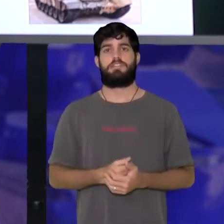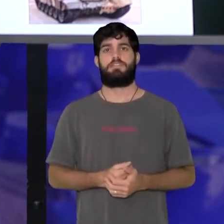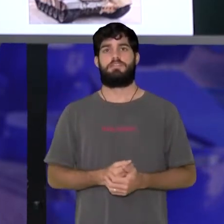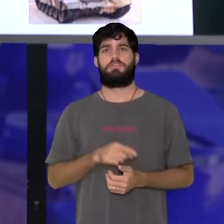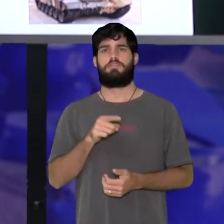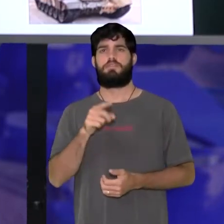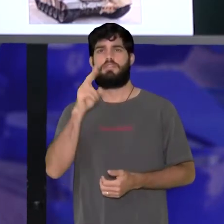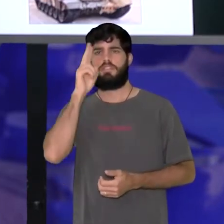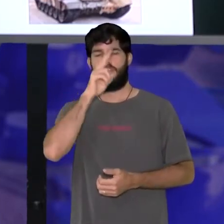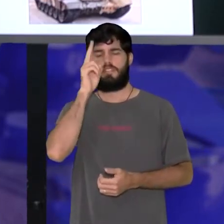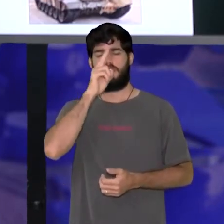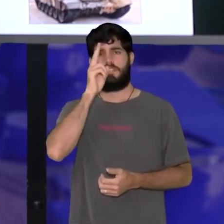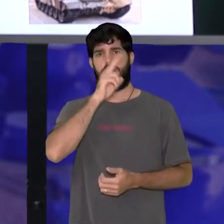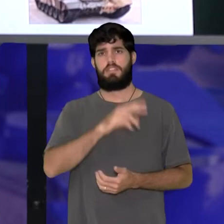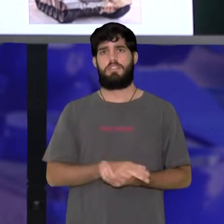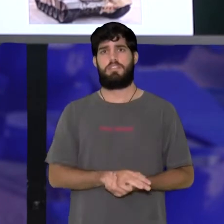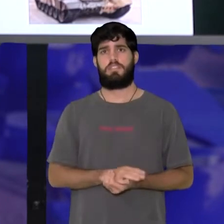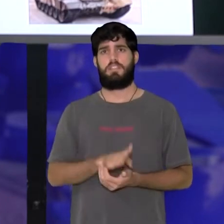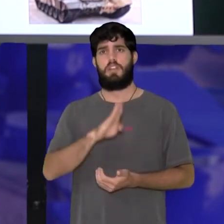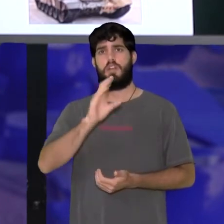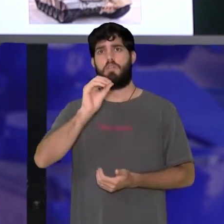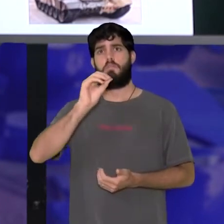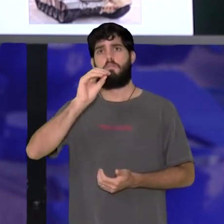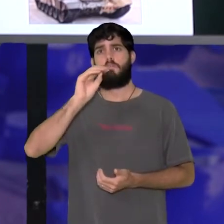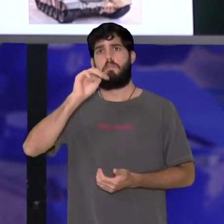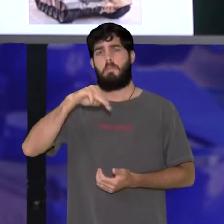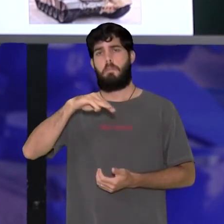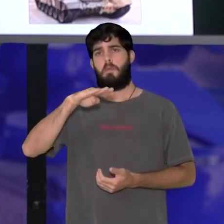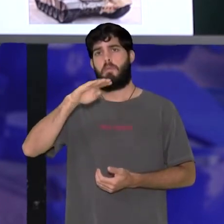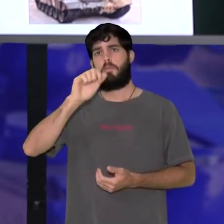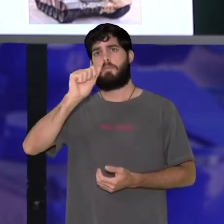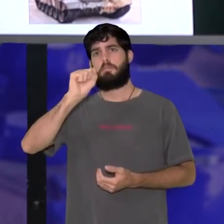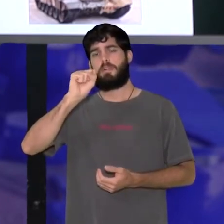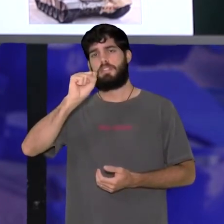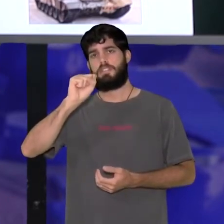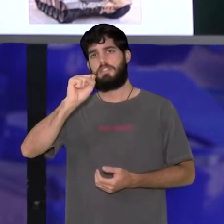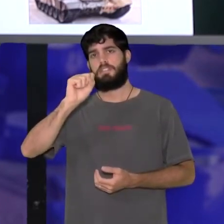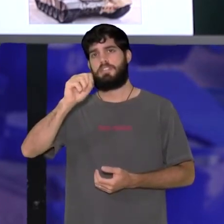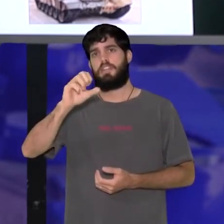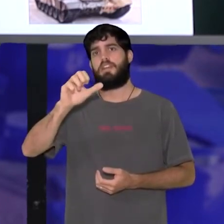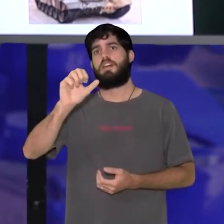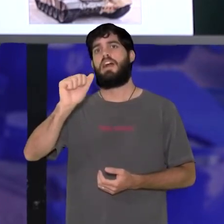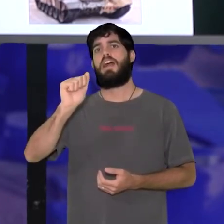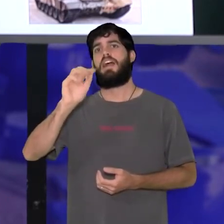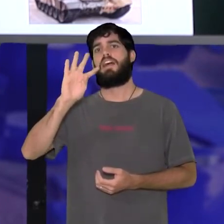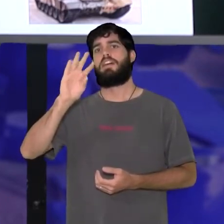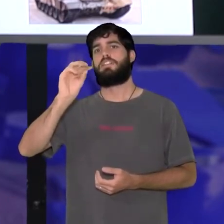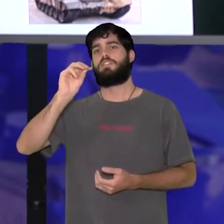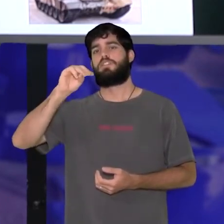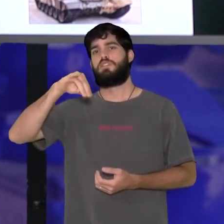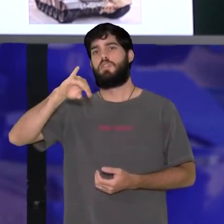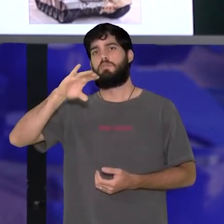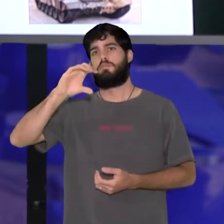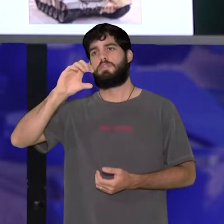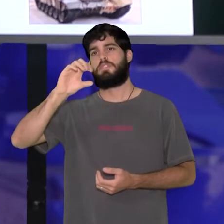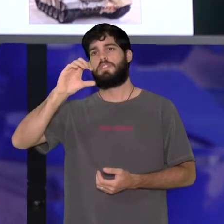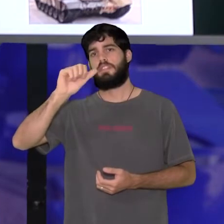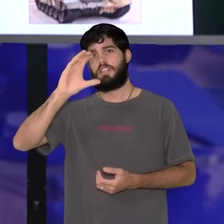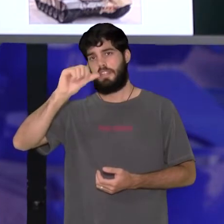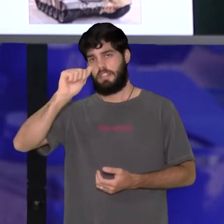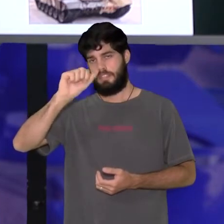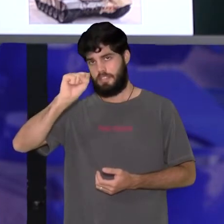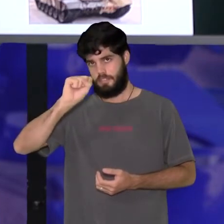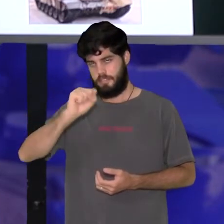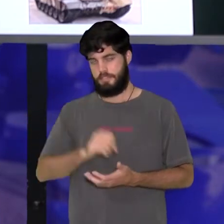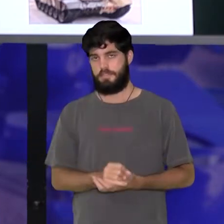das chamadas bombas atômicas lançadas contra as duas cidades japonesas, Hiroshima